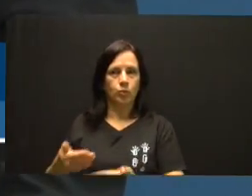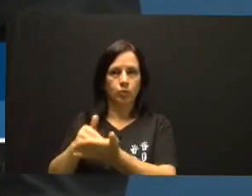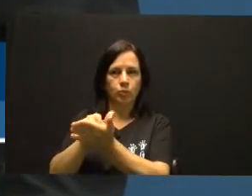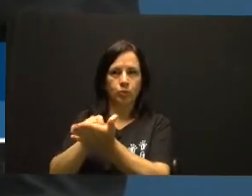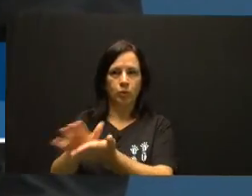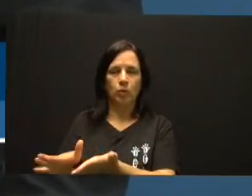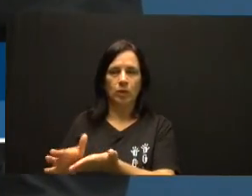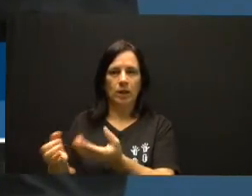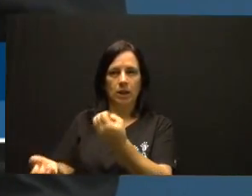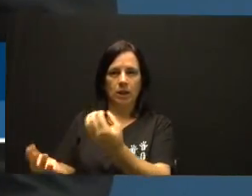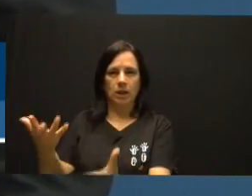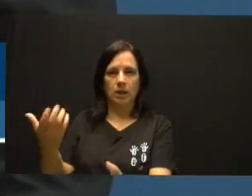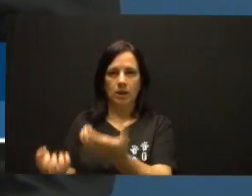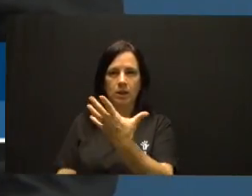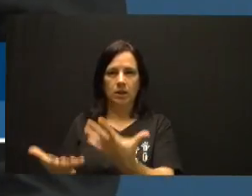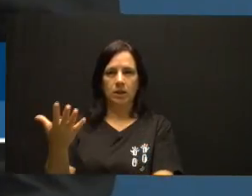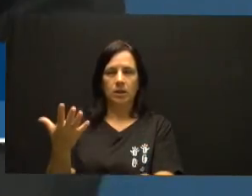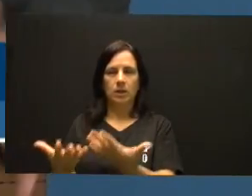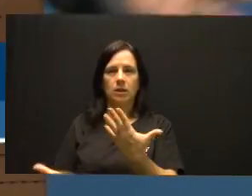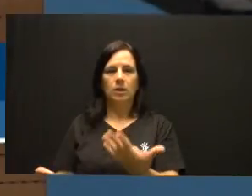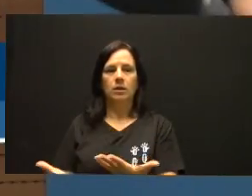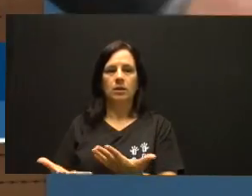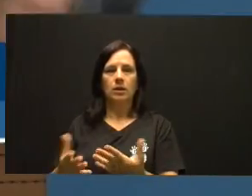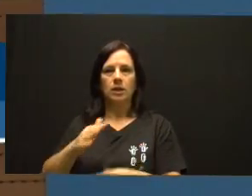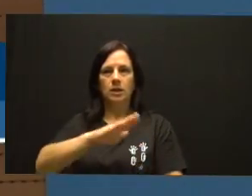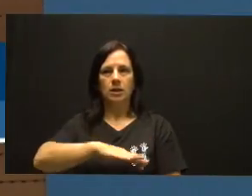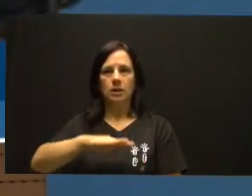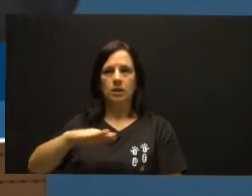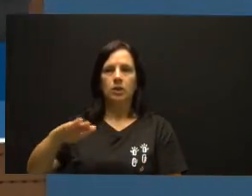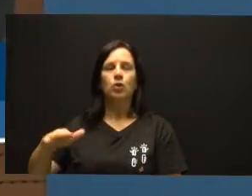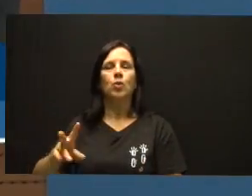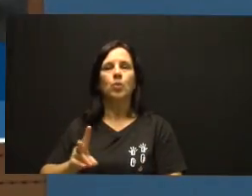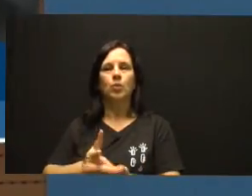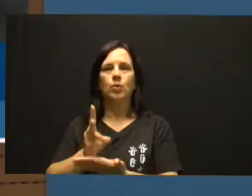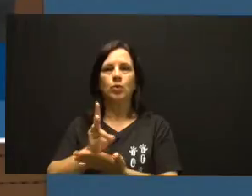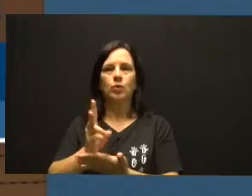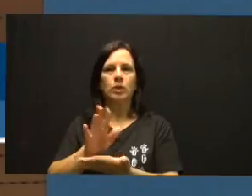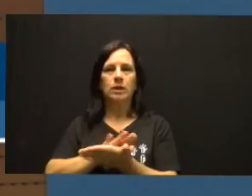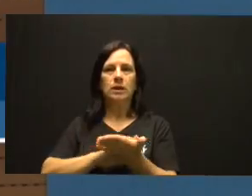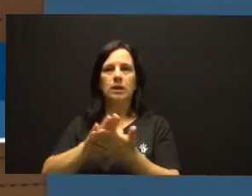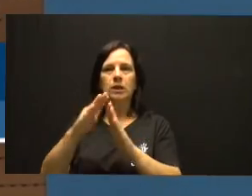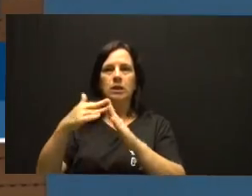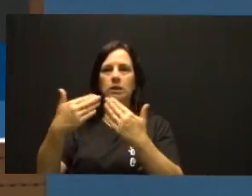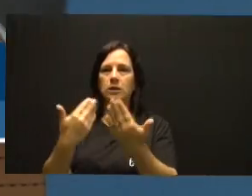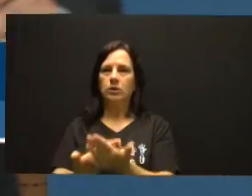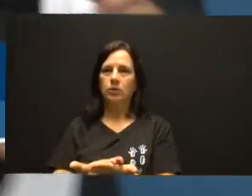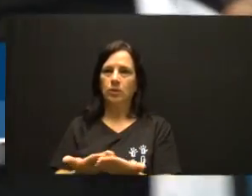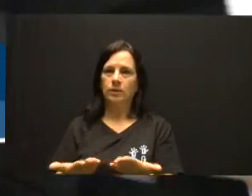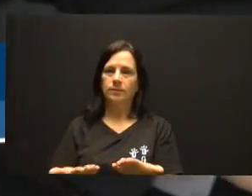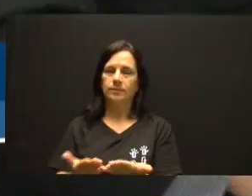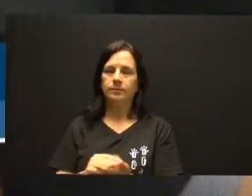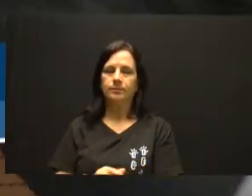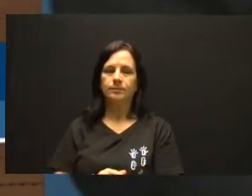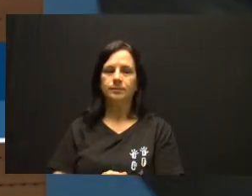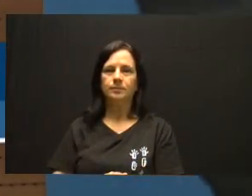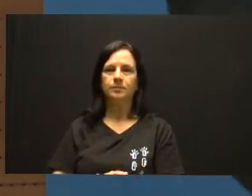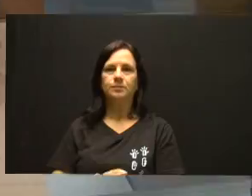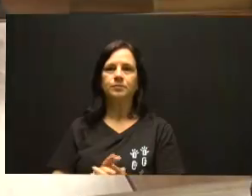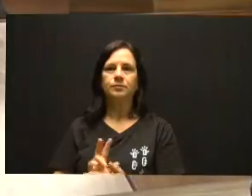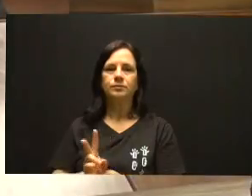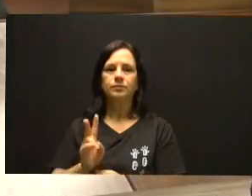melhor, queimado na cara dura. E as crianças continuam lá sem a unidade ainda aberta. Continua em